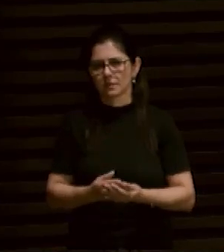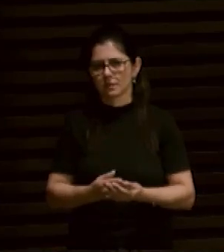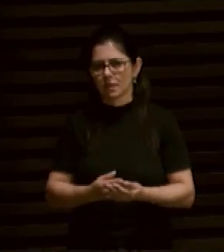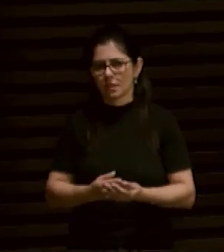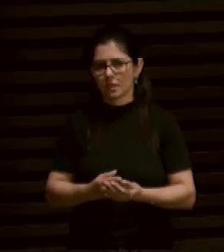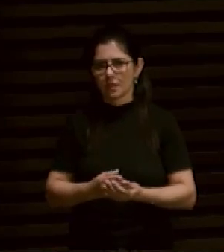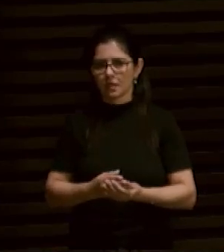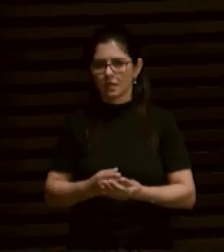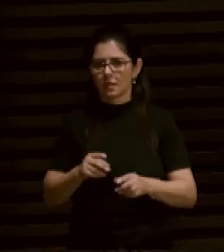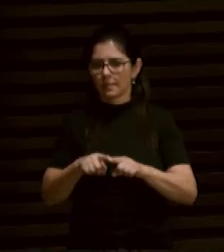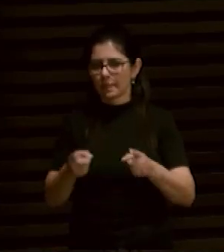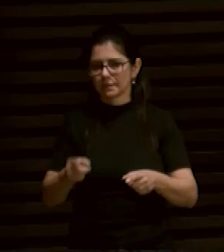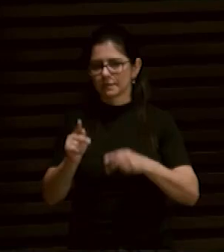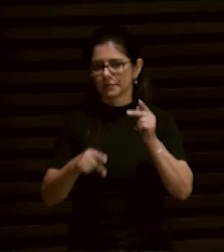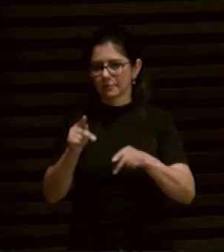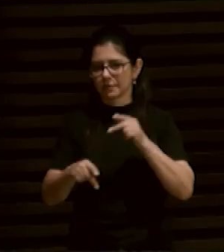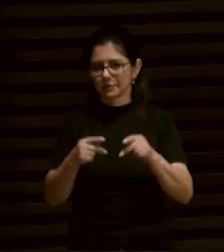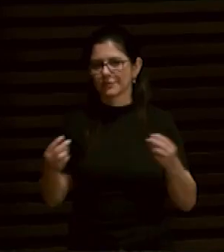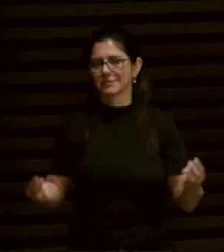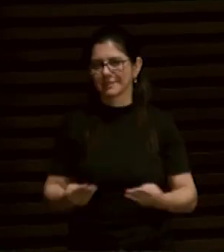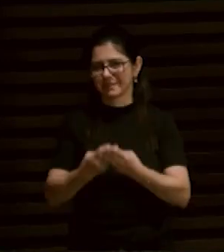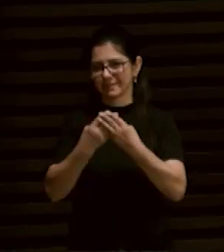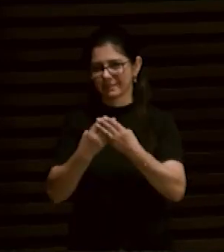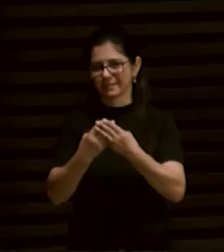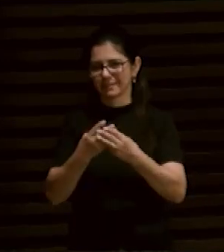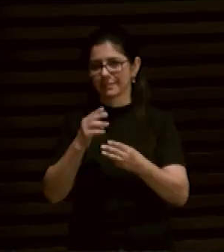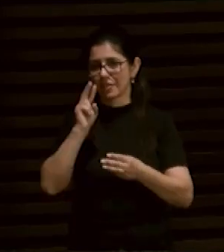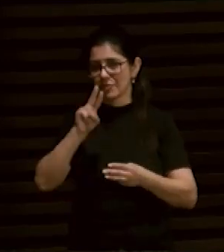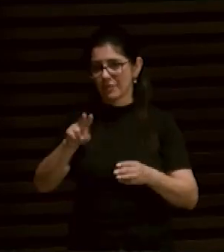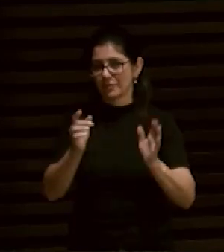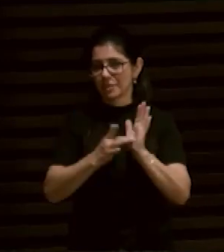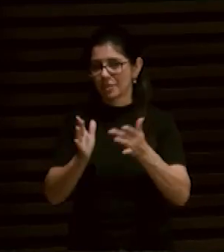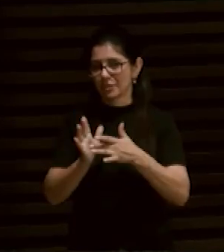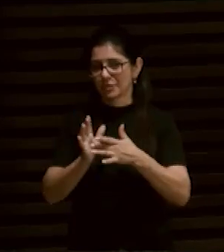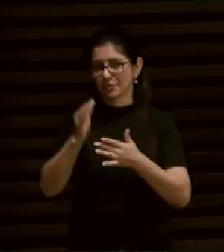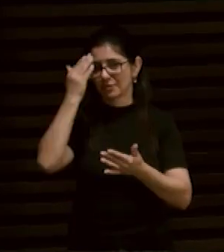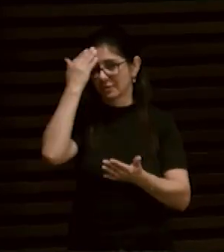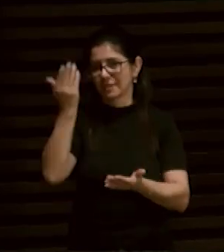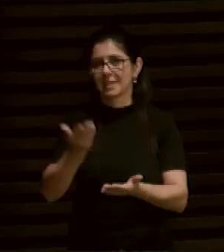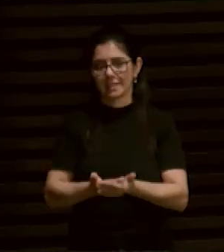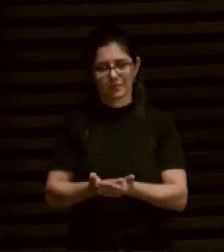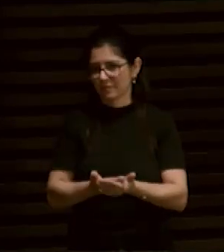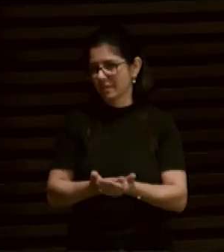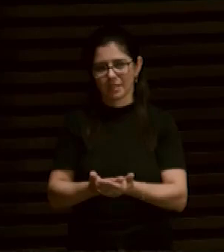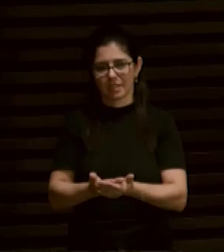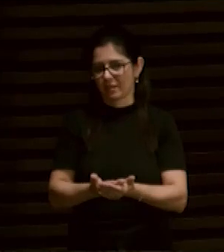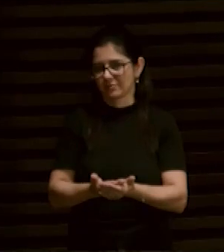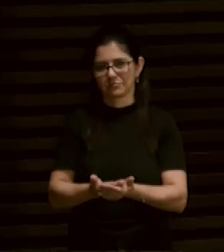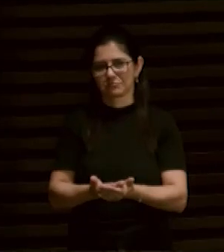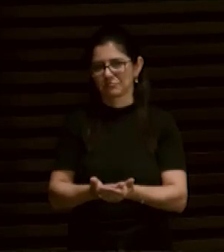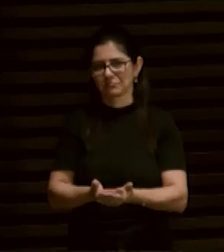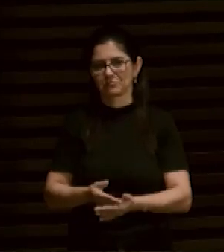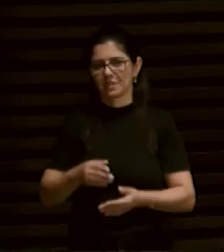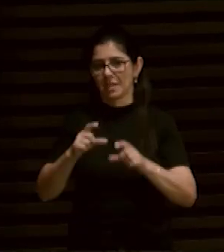creram. Meus irmãos, meus amigos, muito maior graça